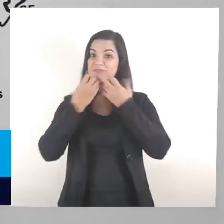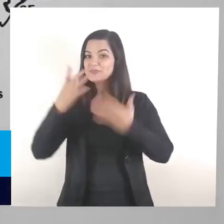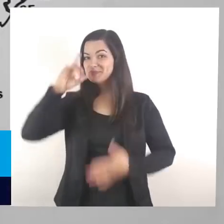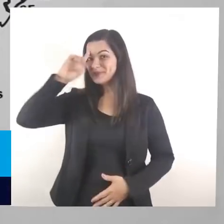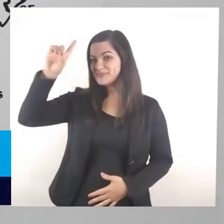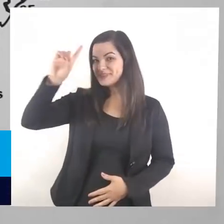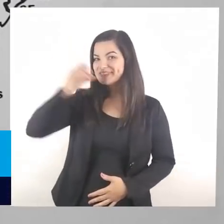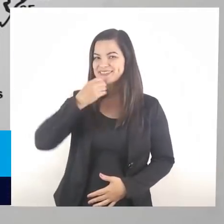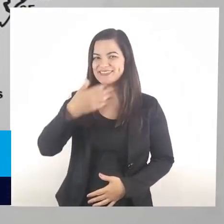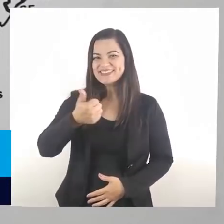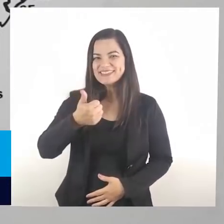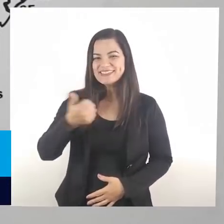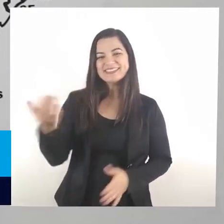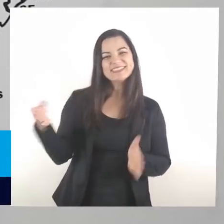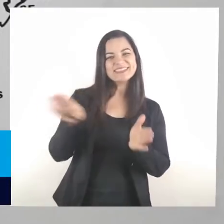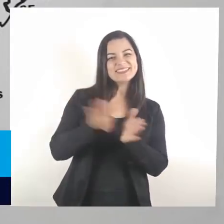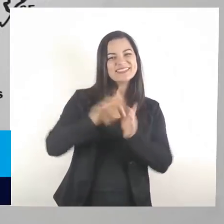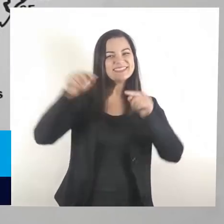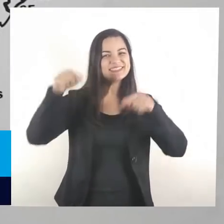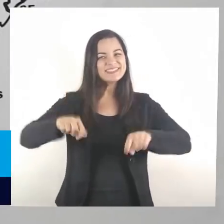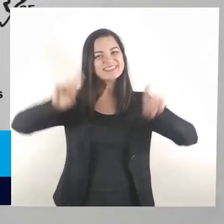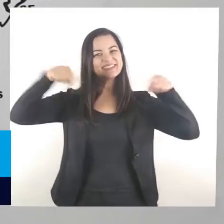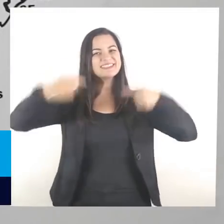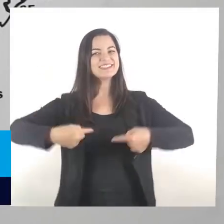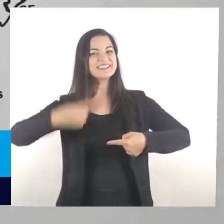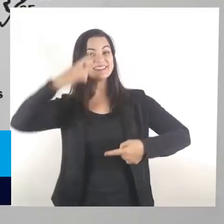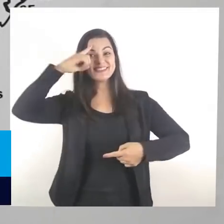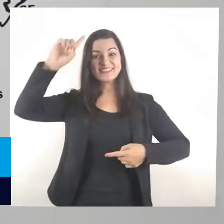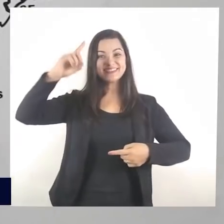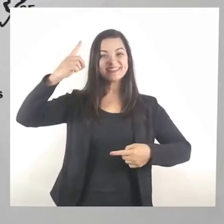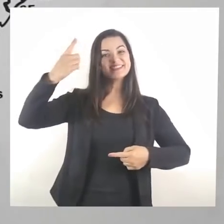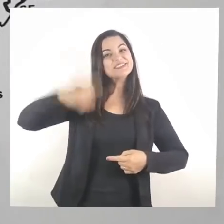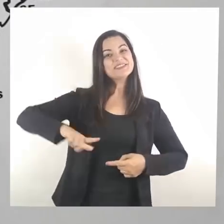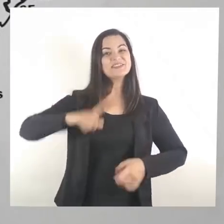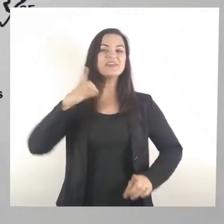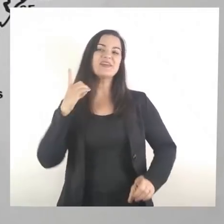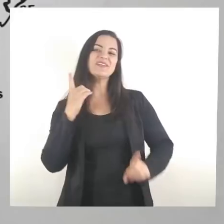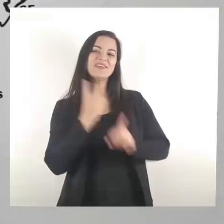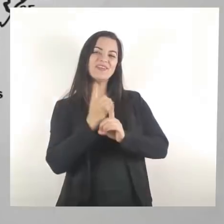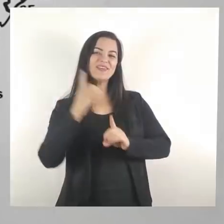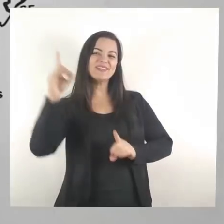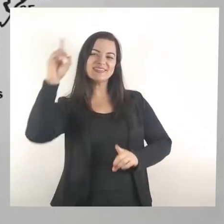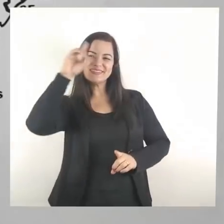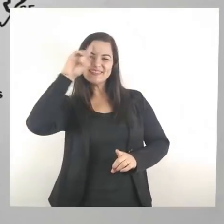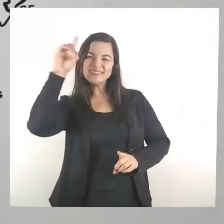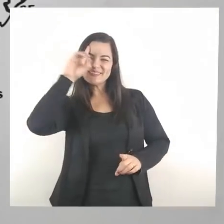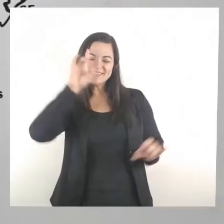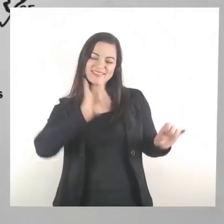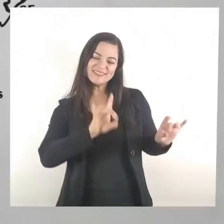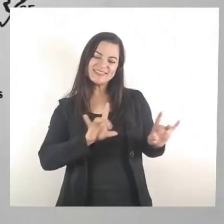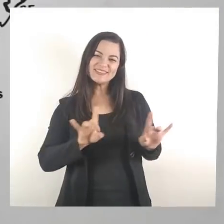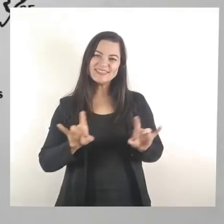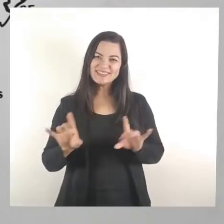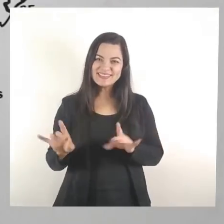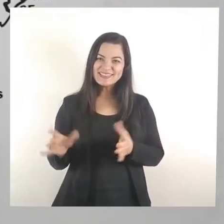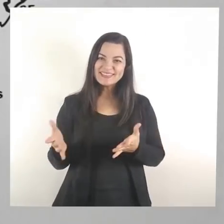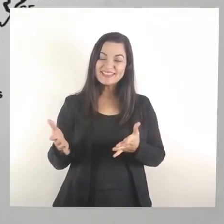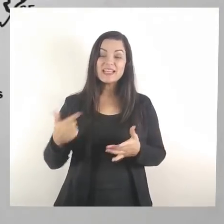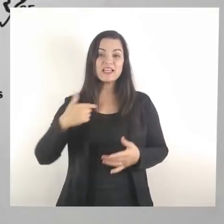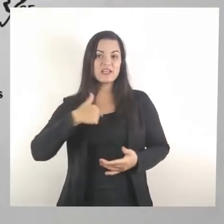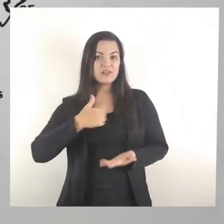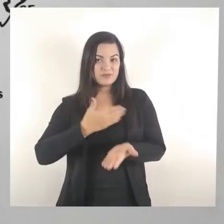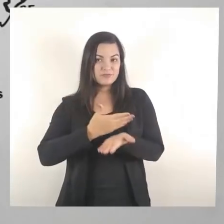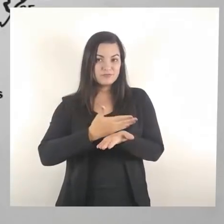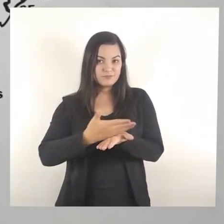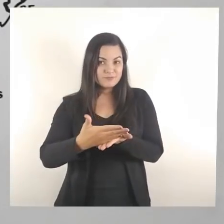pessoal, bom dia! Chegamos aqui no nosso desafio, no nosso encontro diário e a Pro já vai